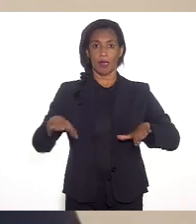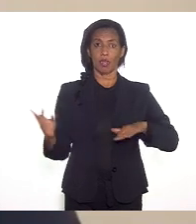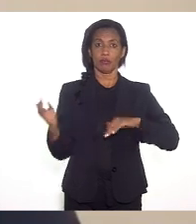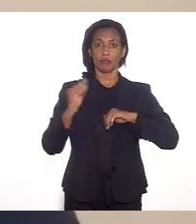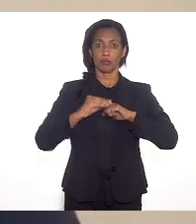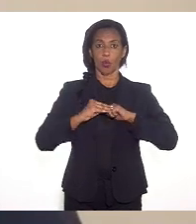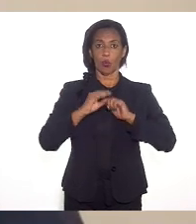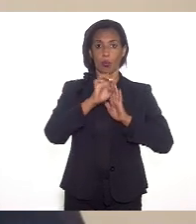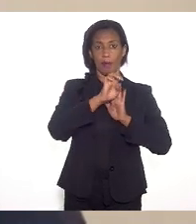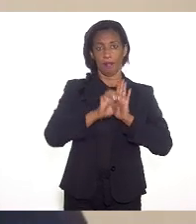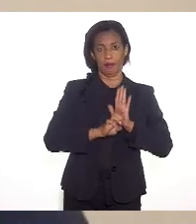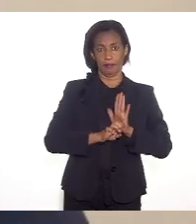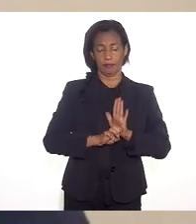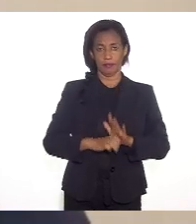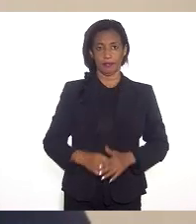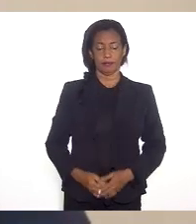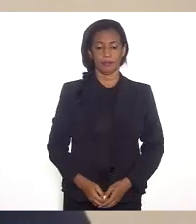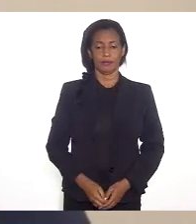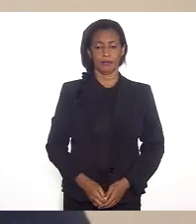emendas.